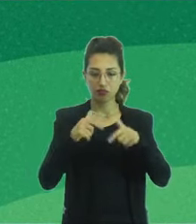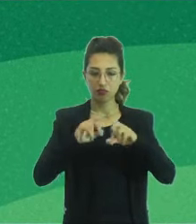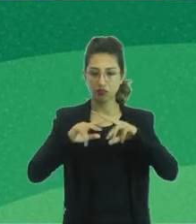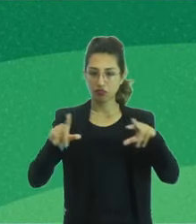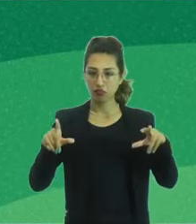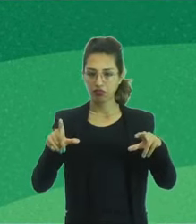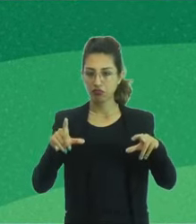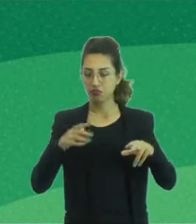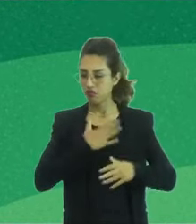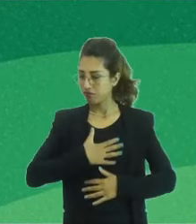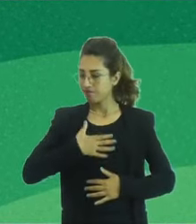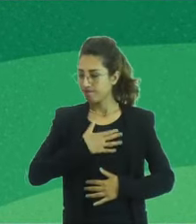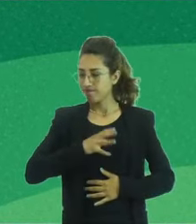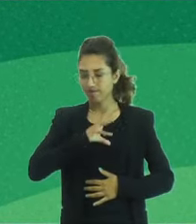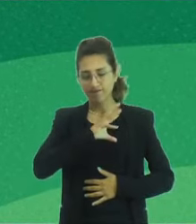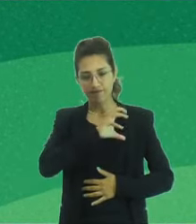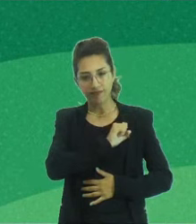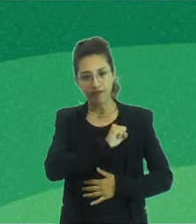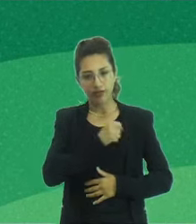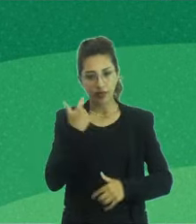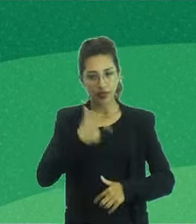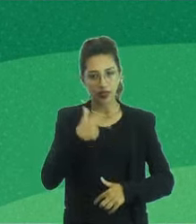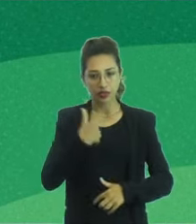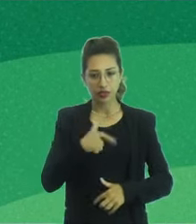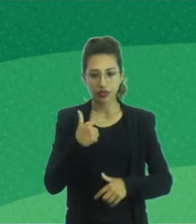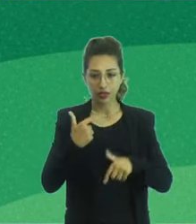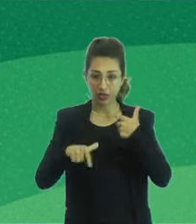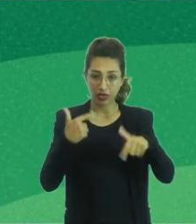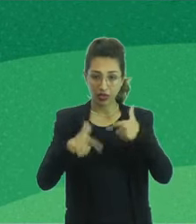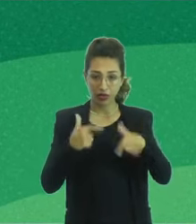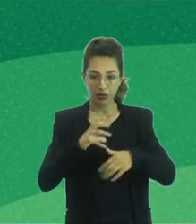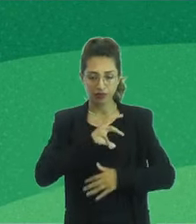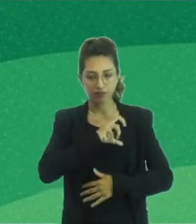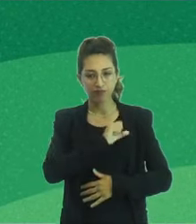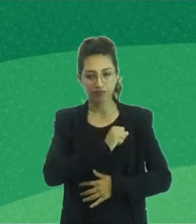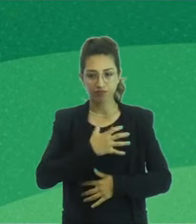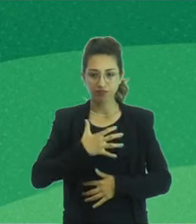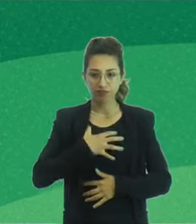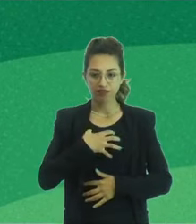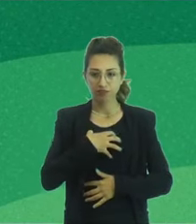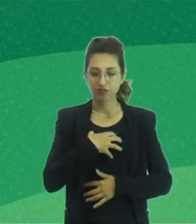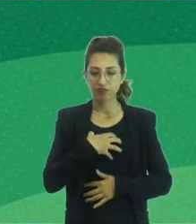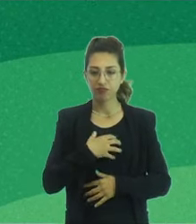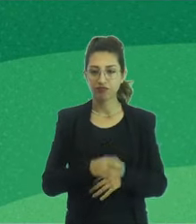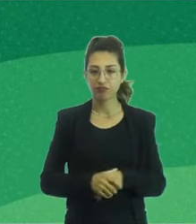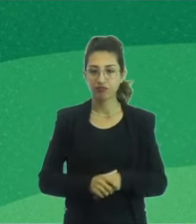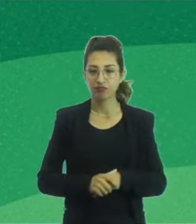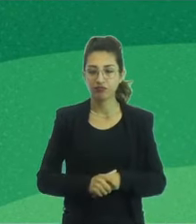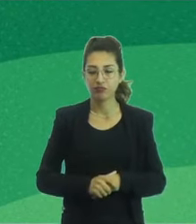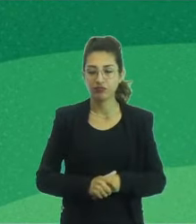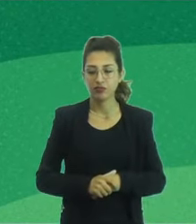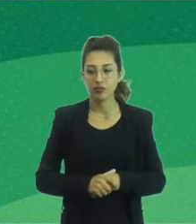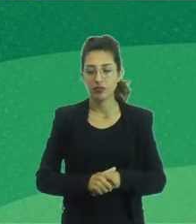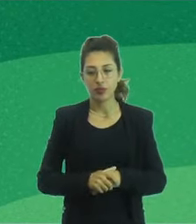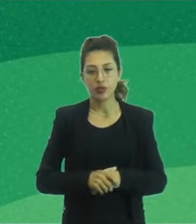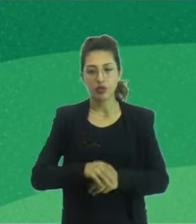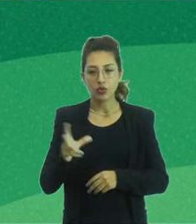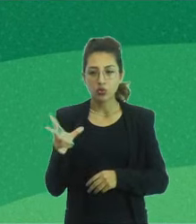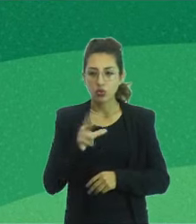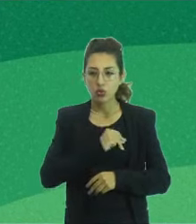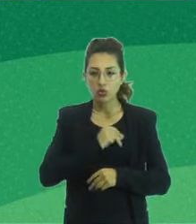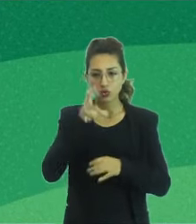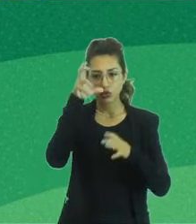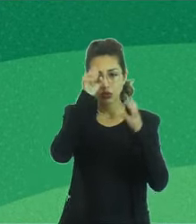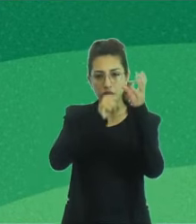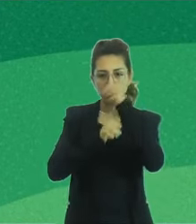sério mesmo é feito com amor eu me dedico eu gosto muito disso quando as pessoas falam Nossa Eduardo aprendi isso aqui que